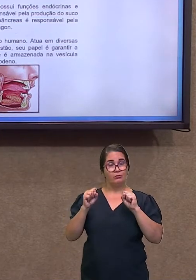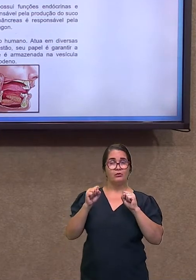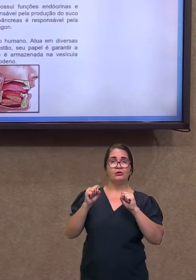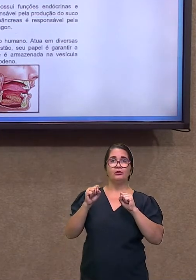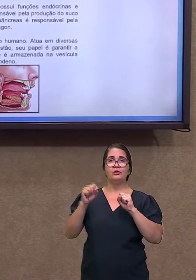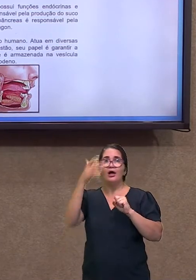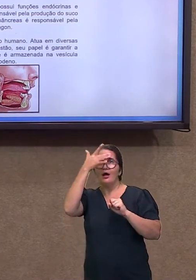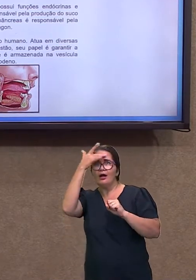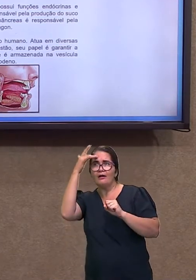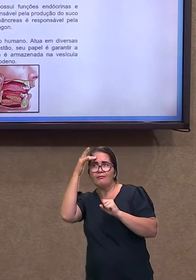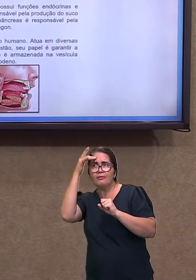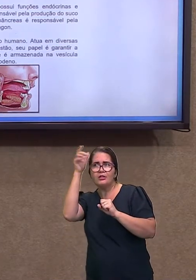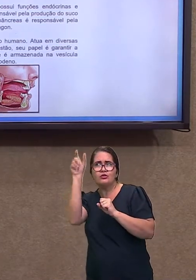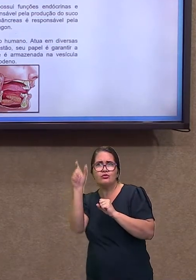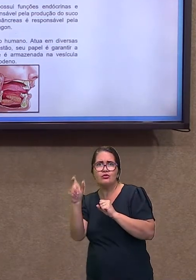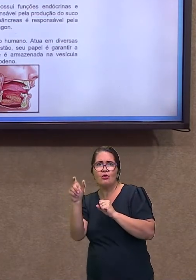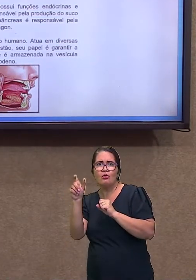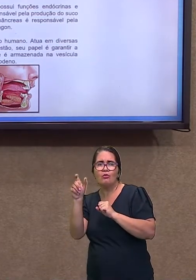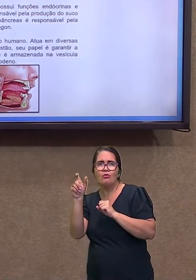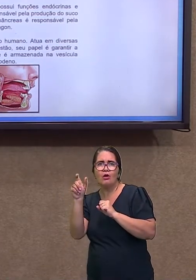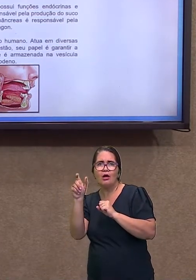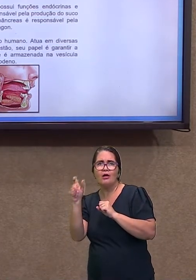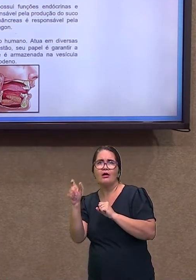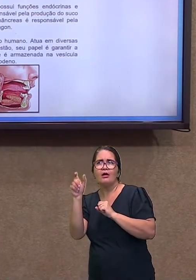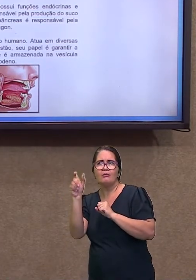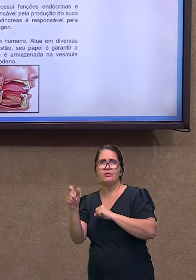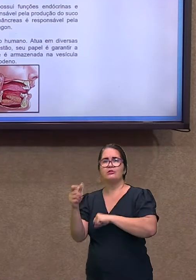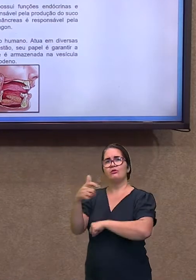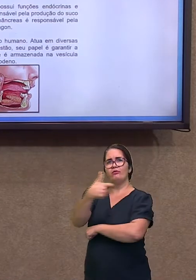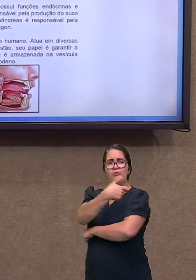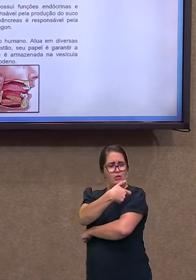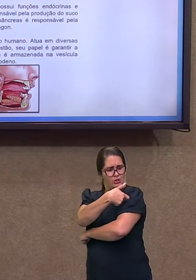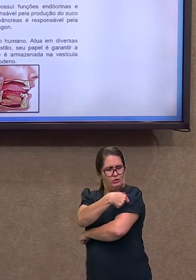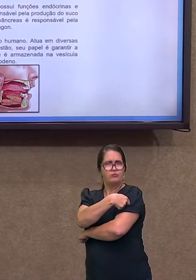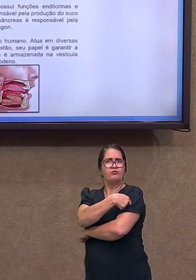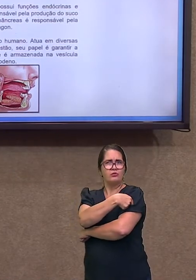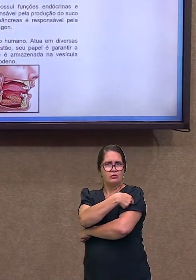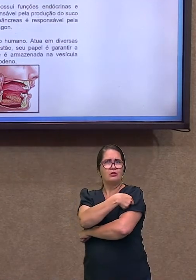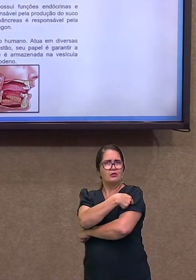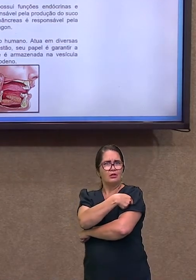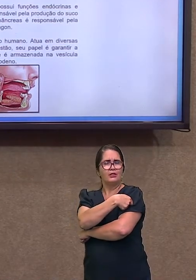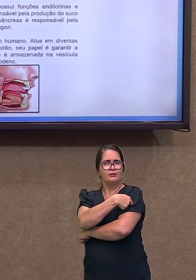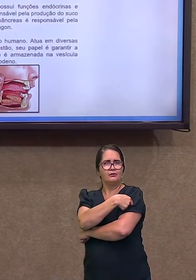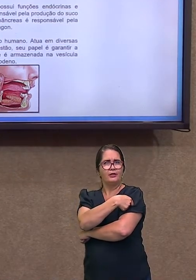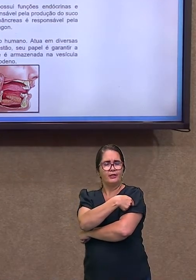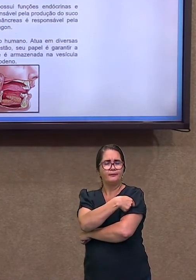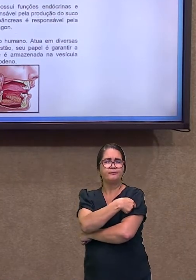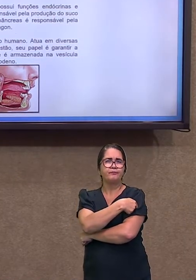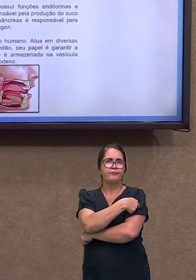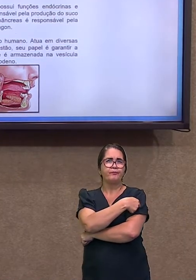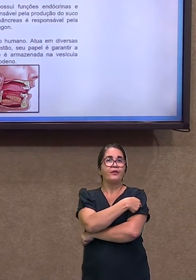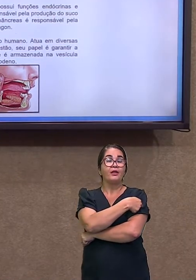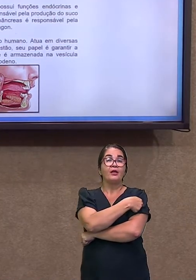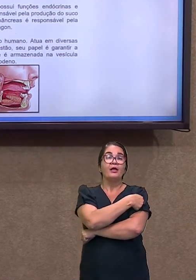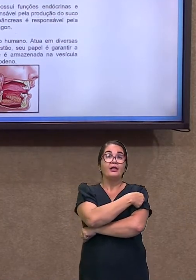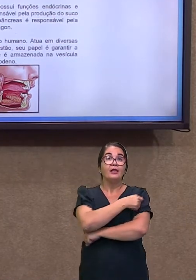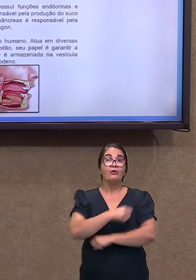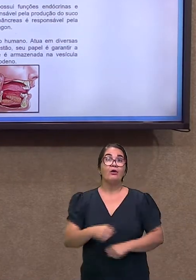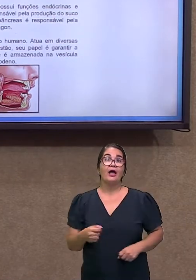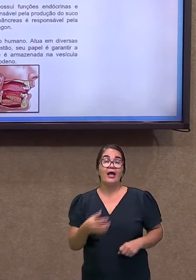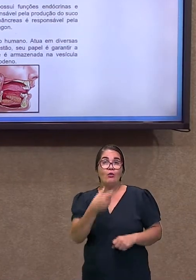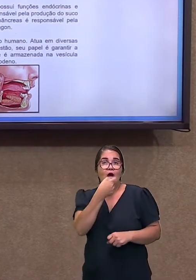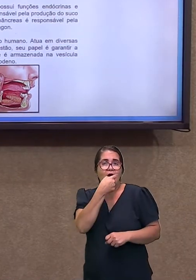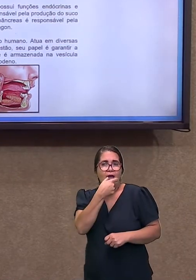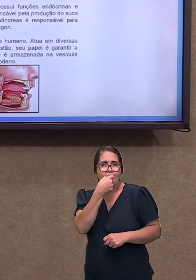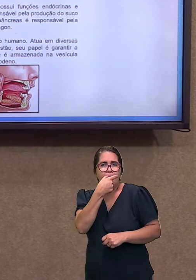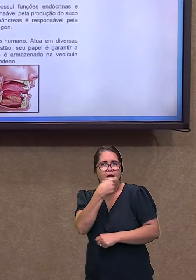hormônio plástico que é construído, consegue ser construído fora do corpo, ela é inserida no organismo do indivíduo,